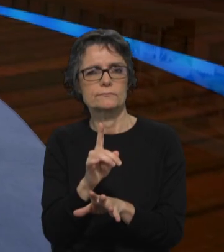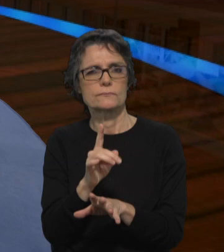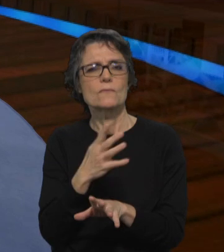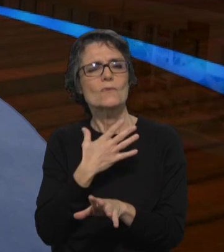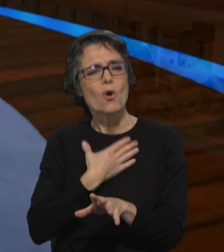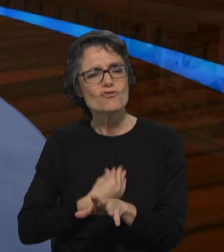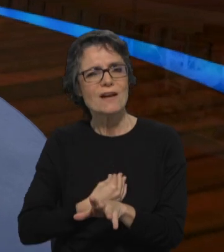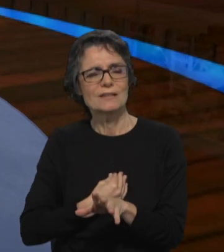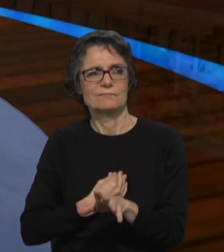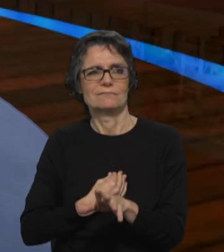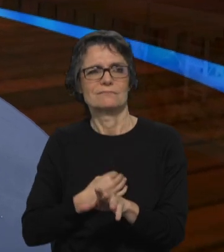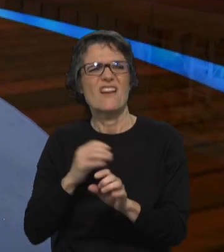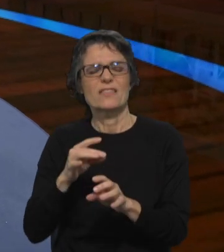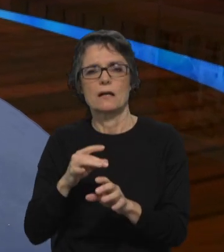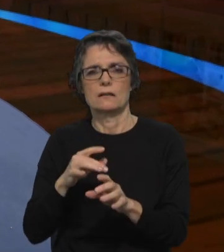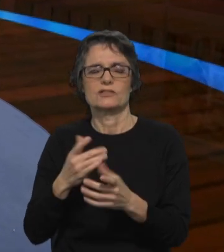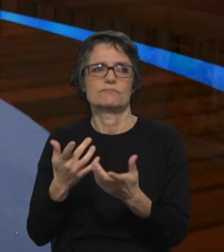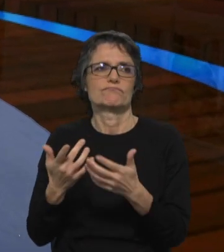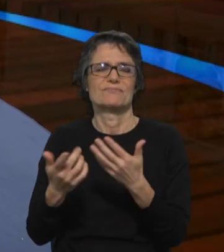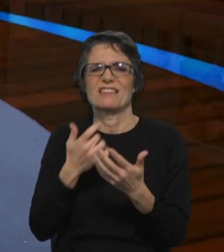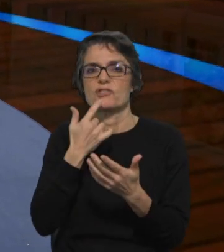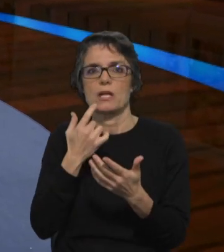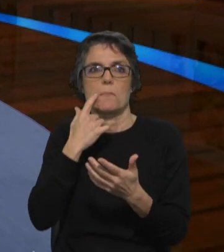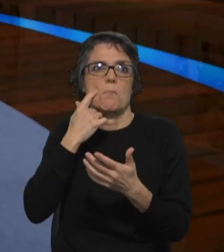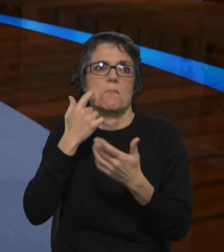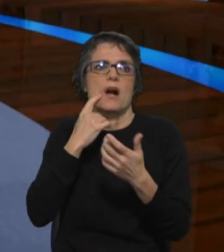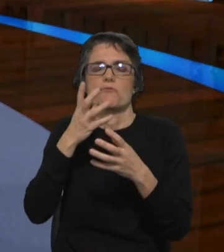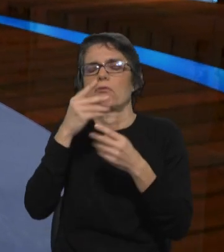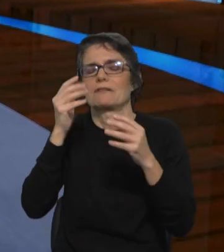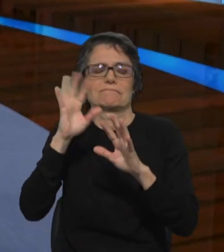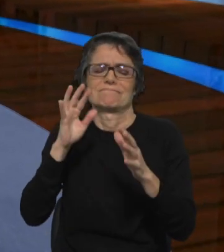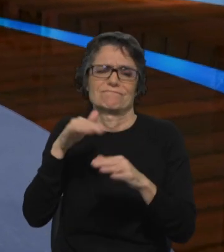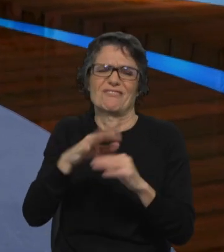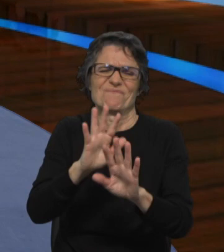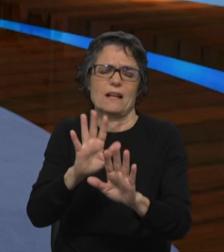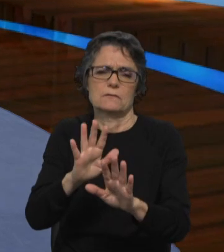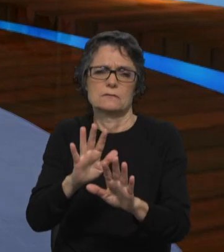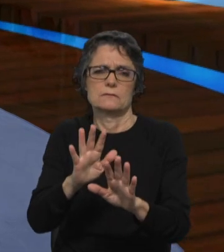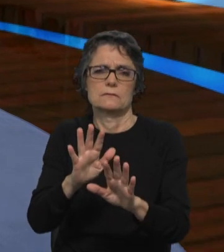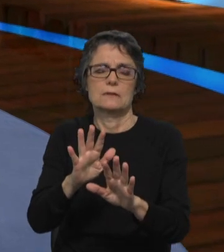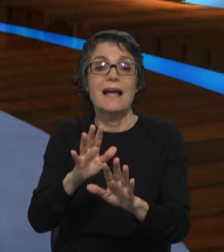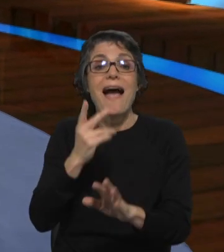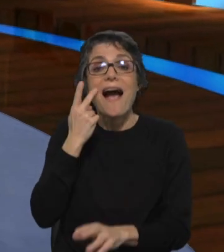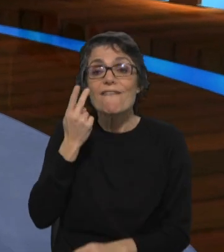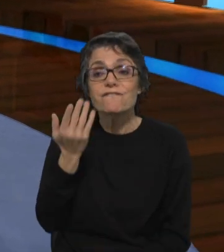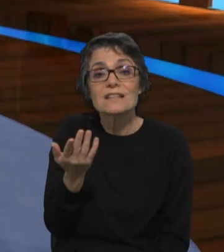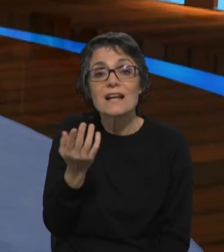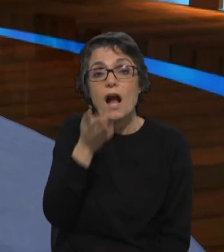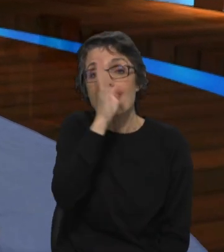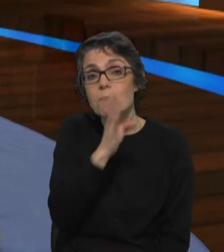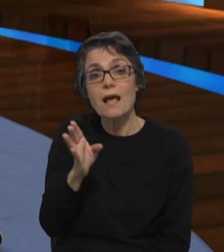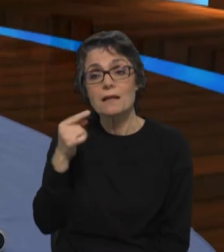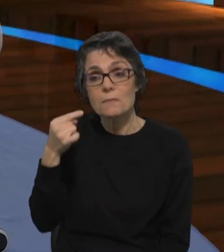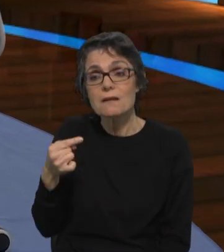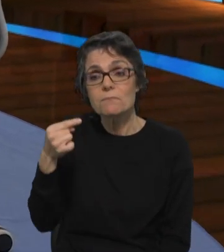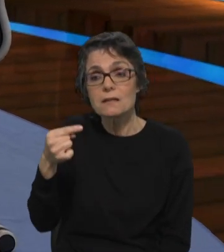menos dramatizada. Não estamos a dramatizar, mas claro, é a palavra que me ocorre. Isto é, a vida é feita de rotinas e, portanto, nós não